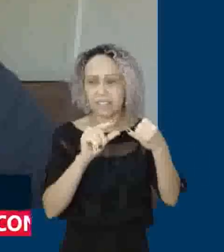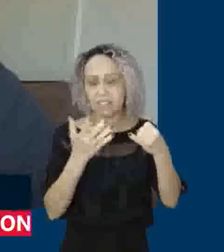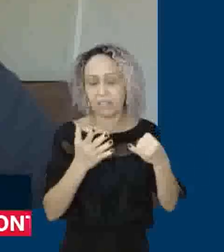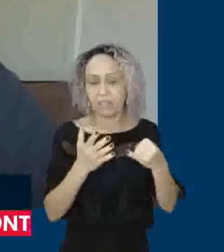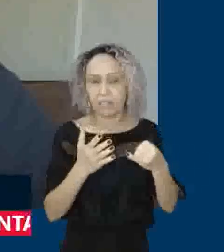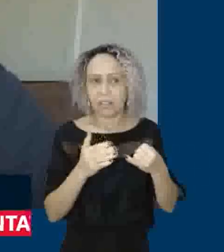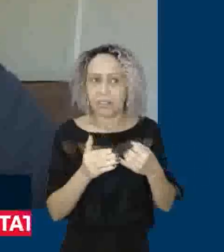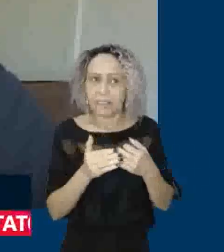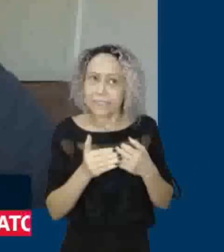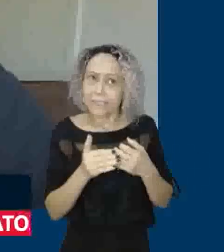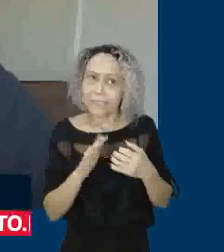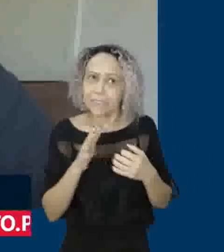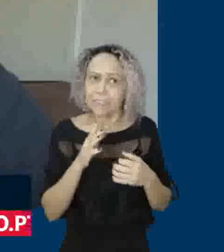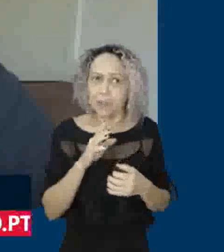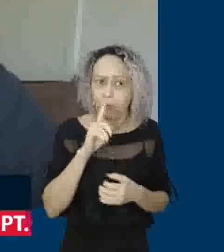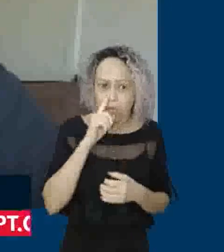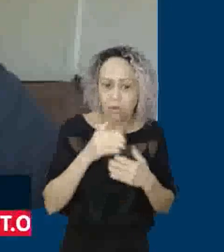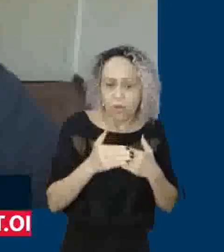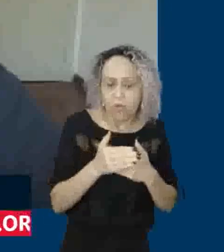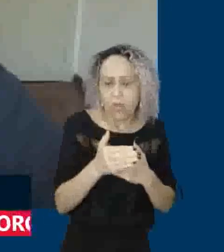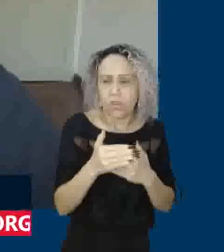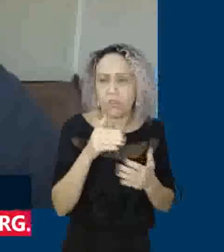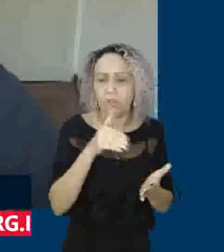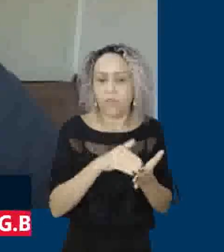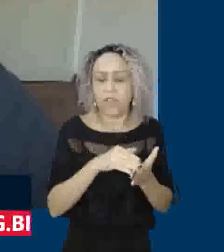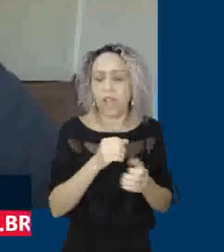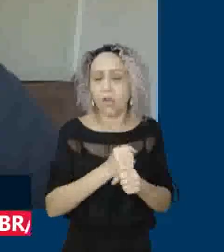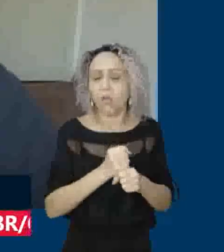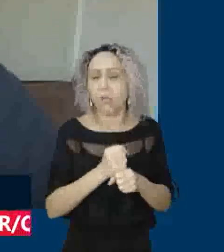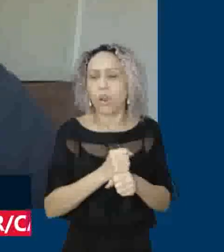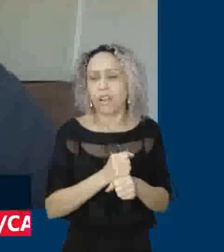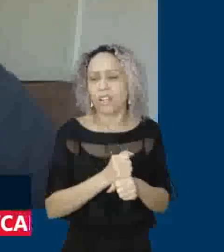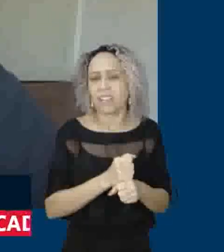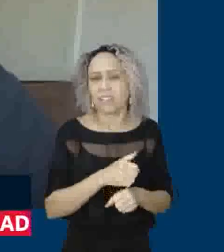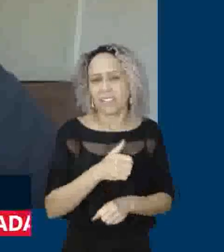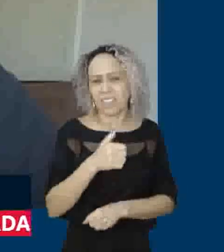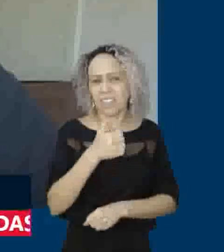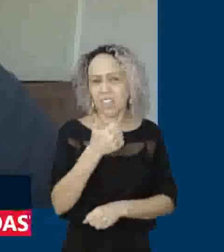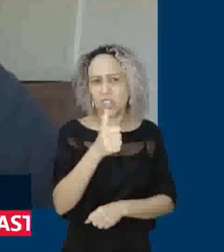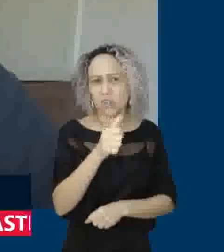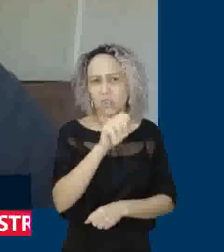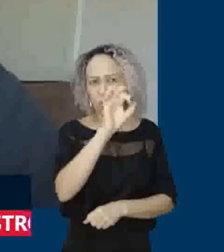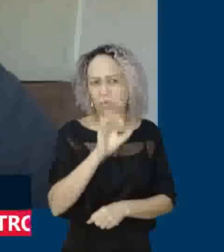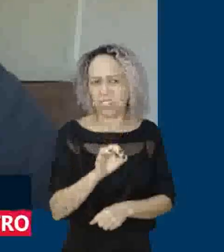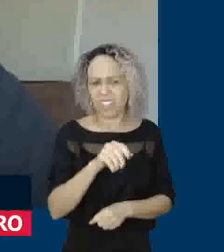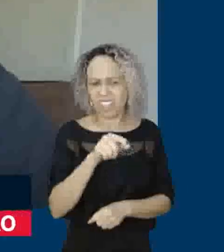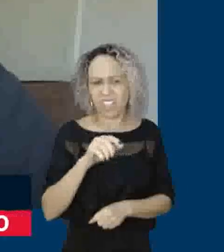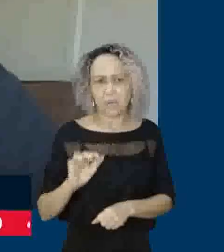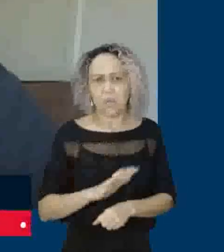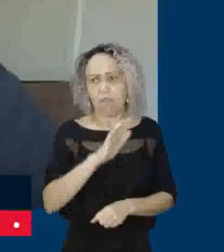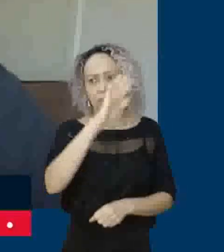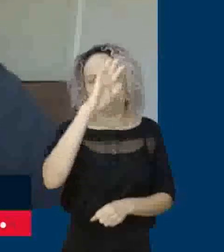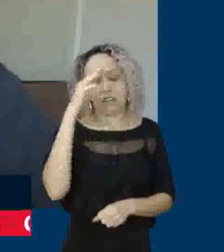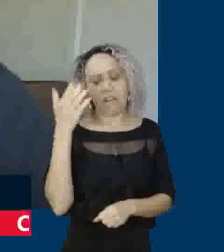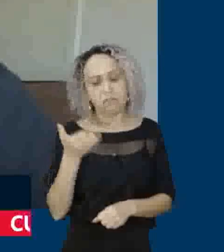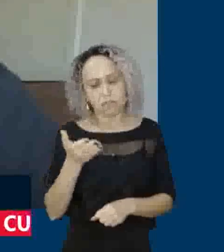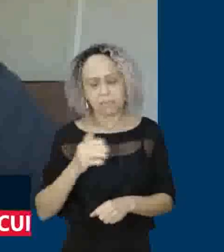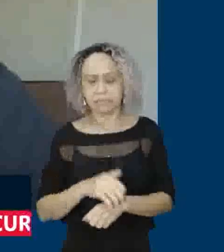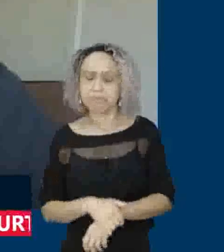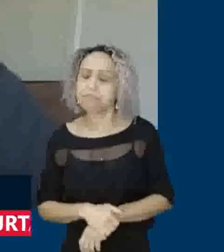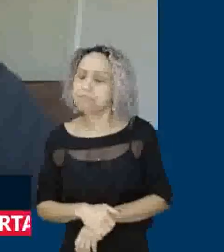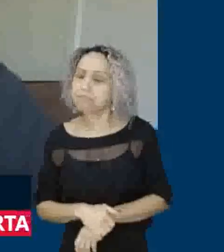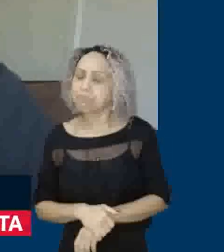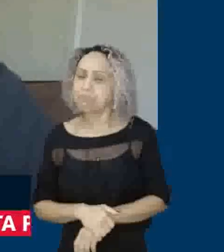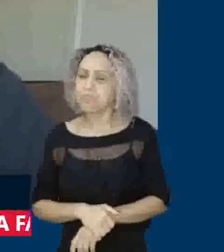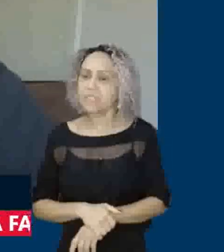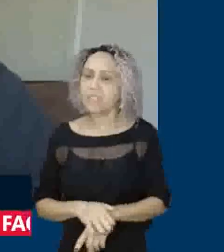11%, o que é muito alto. O segundo motivo é que a gente continua com a